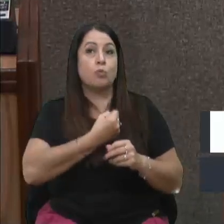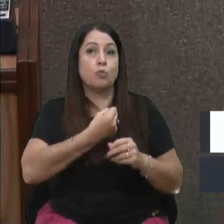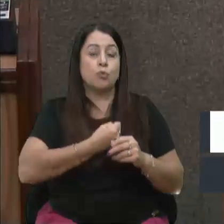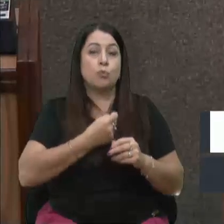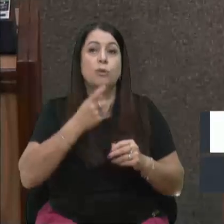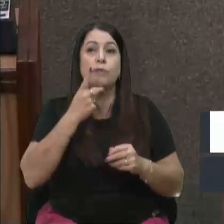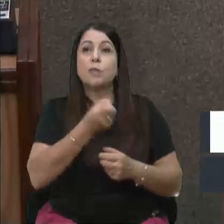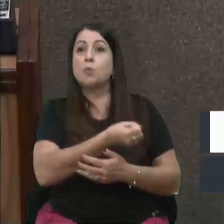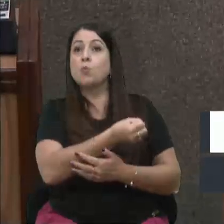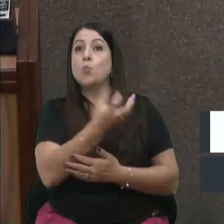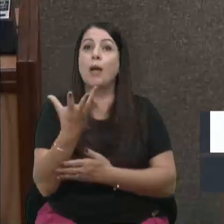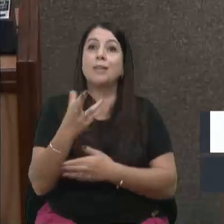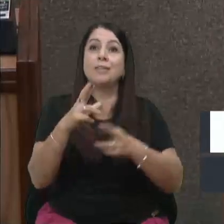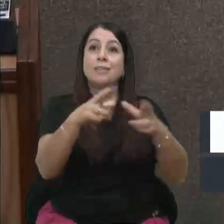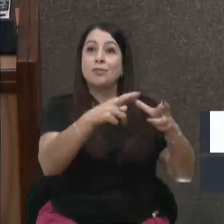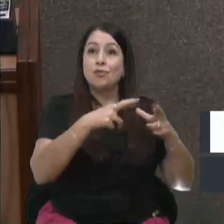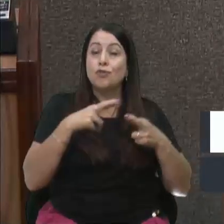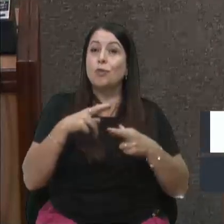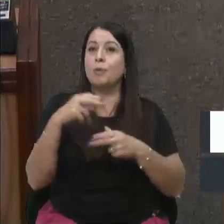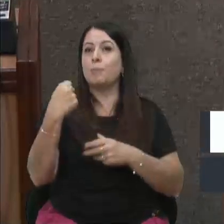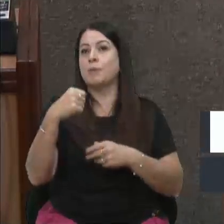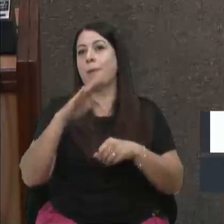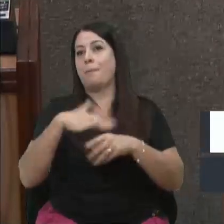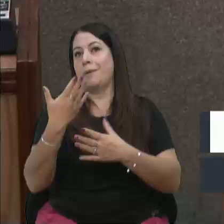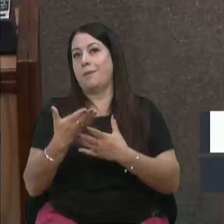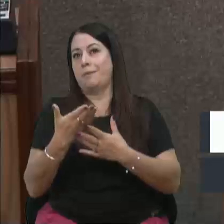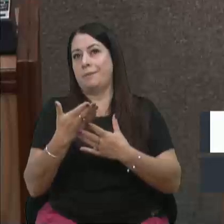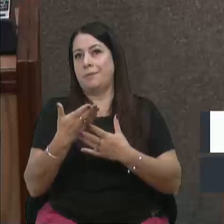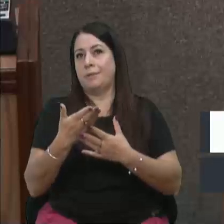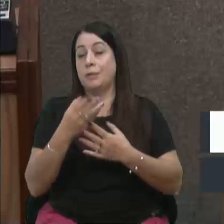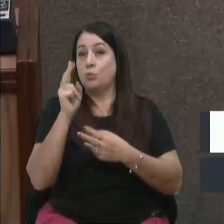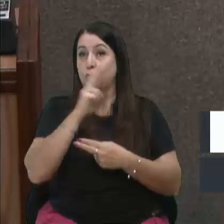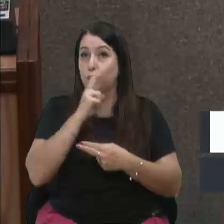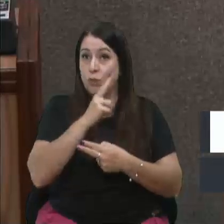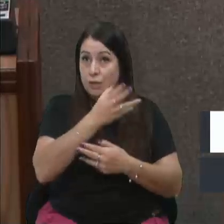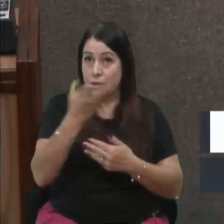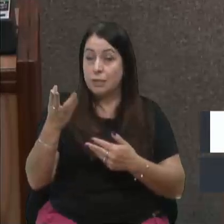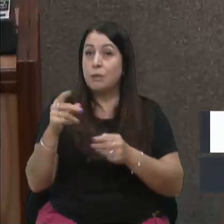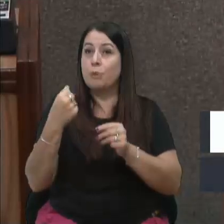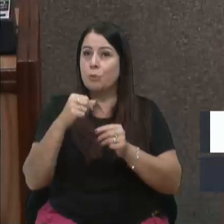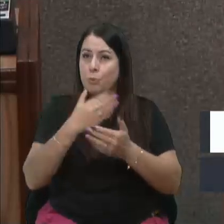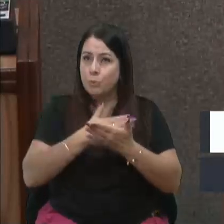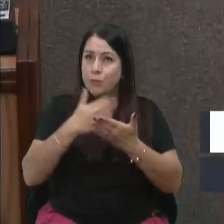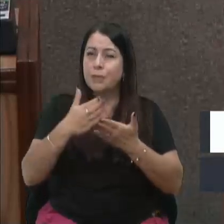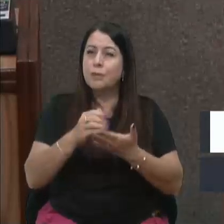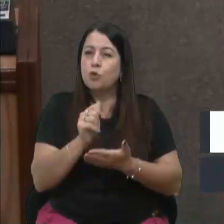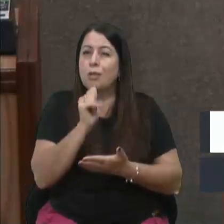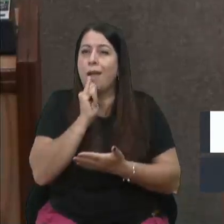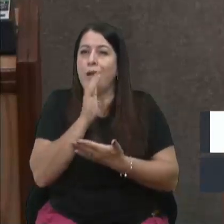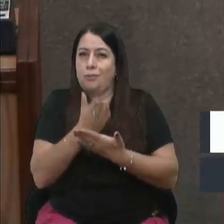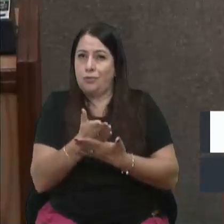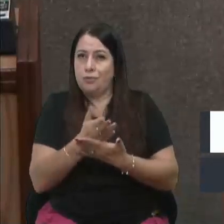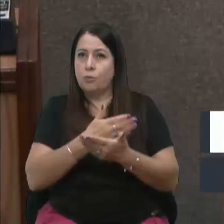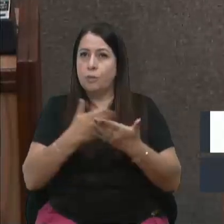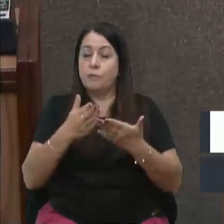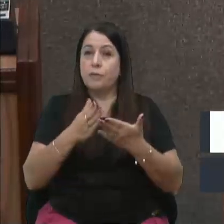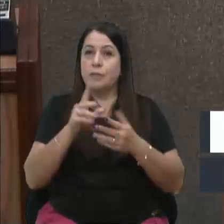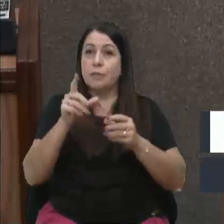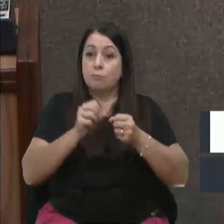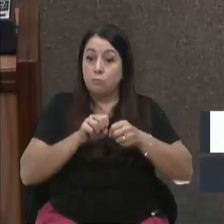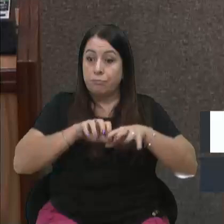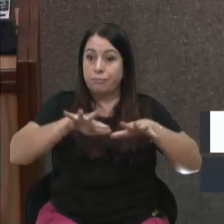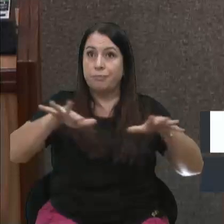vai dizer quais são as regiões que necessitam, né, com mais urgência, para que a gente inicie um piloto e possa fazer essa